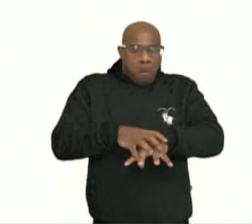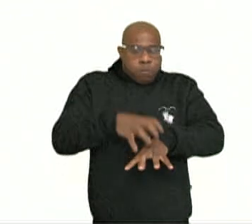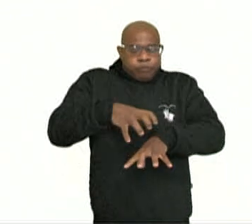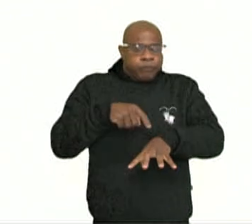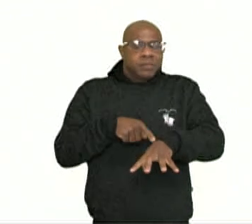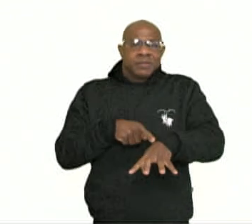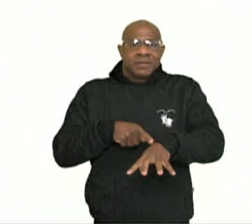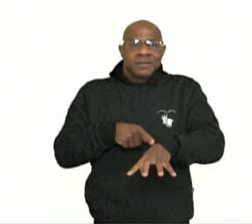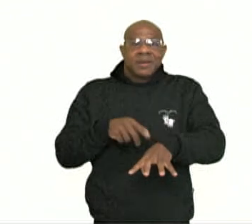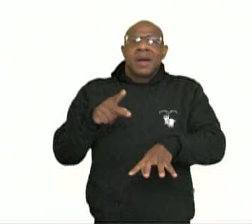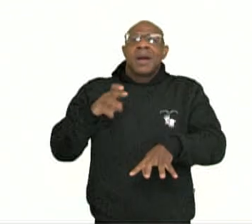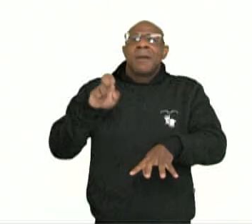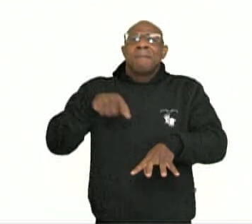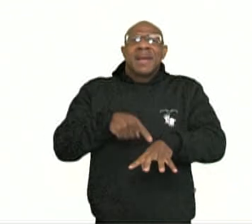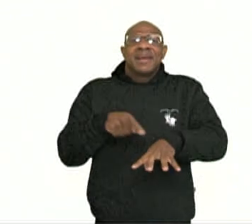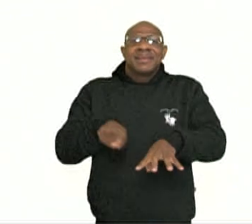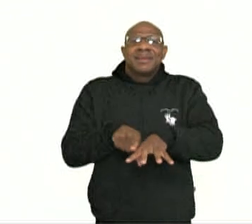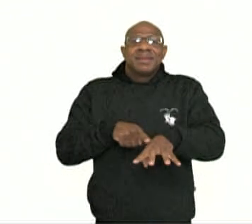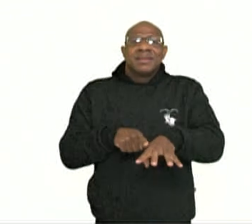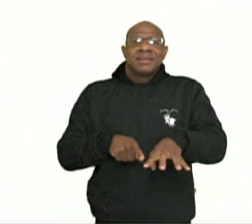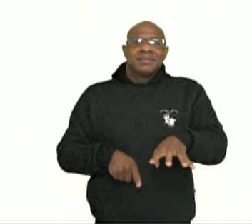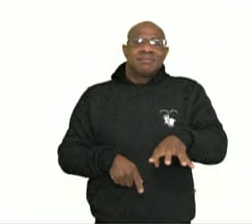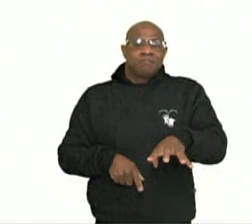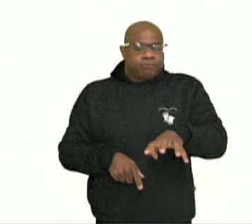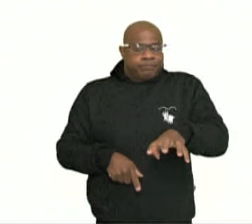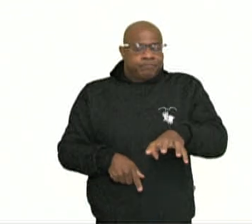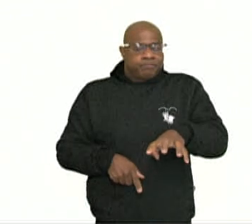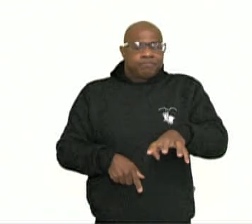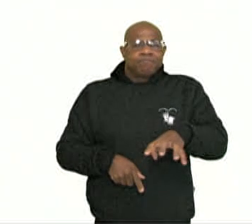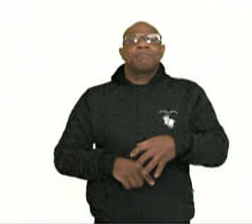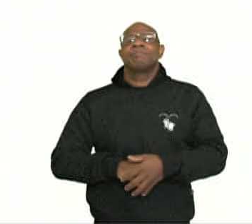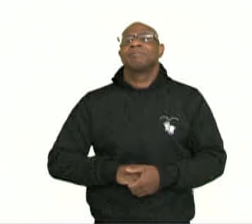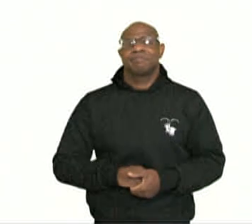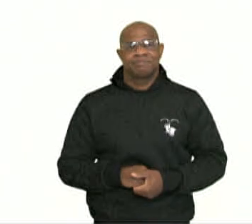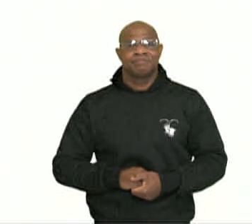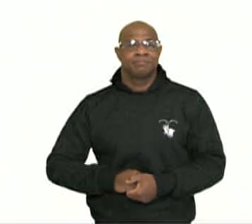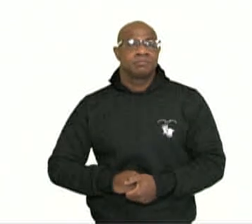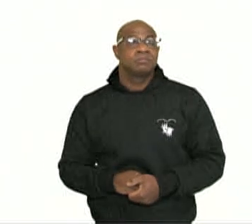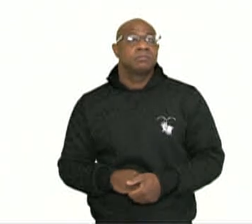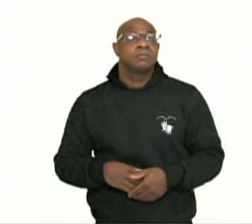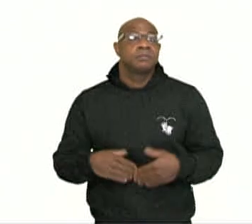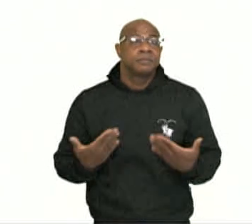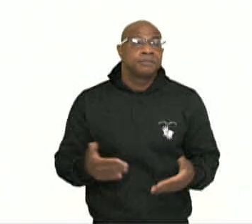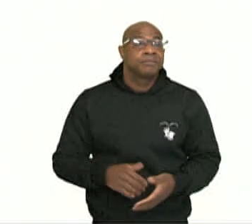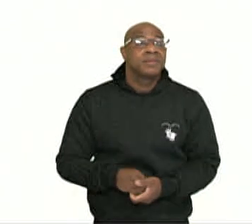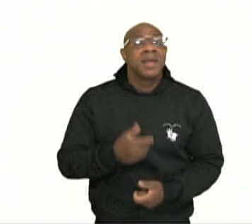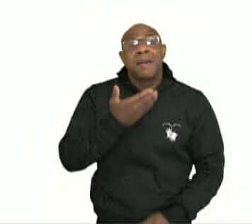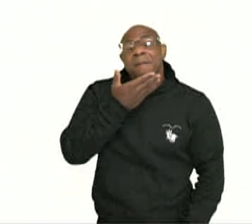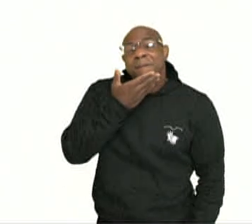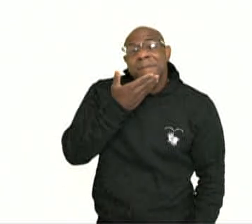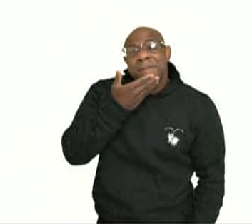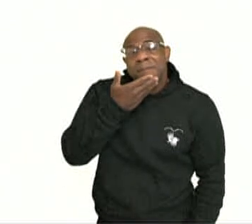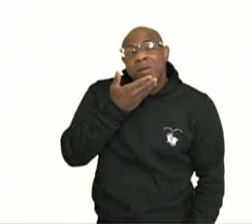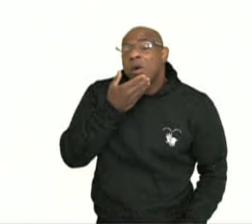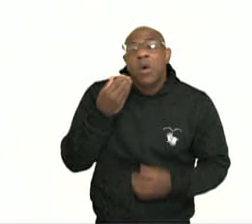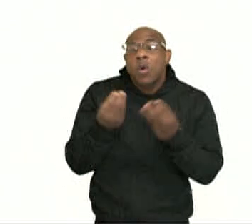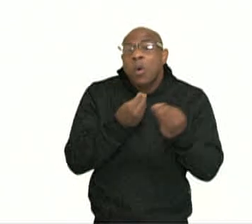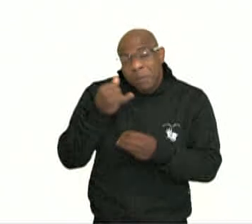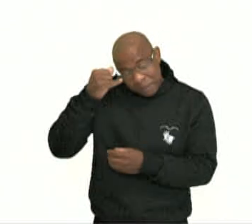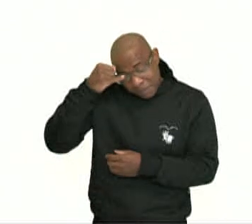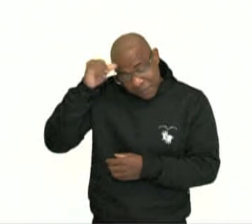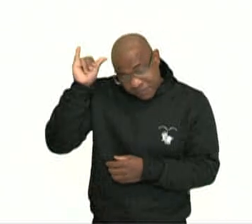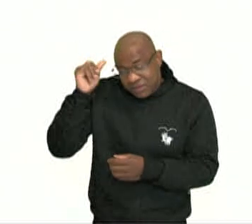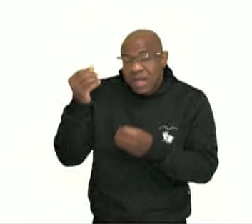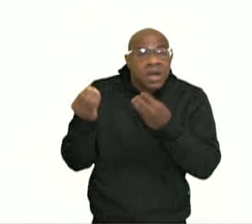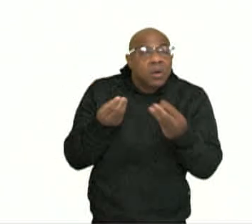certo? Que acomete, então, os vasos linfáticos. a melhor forma de se prevenir